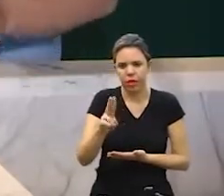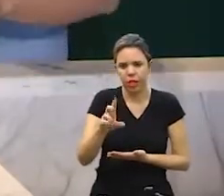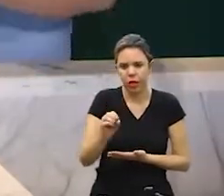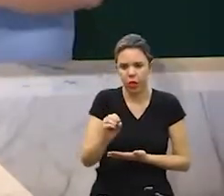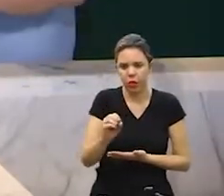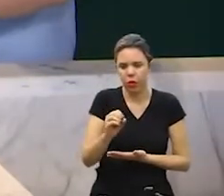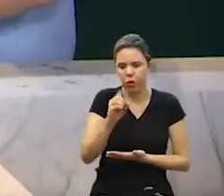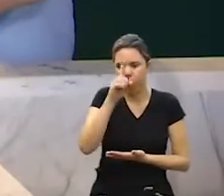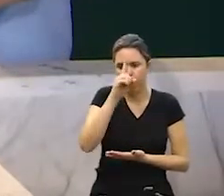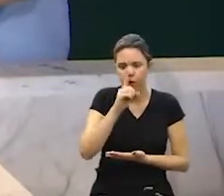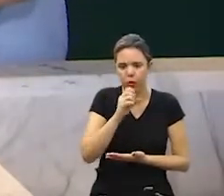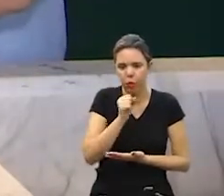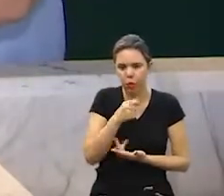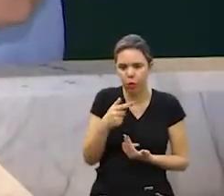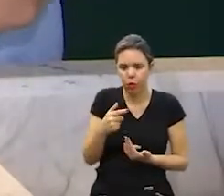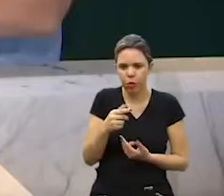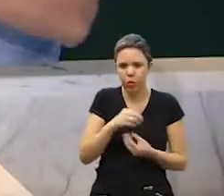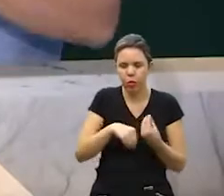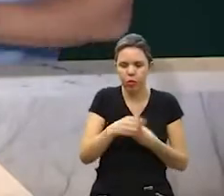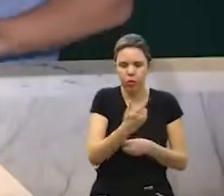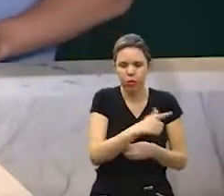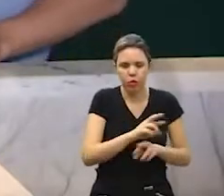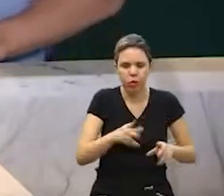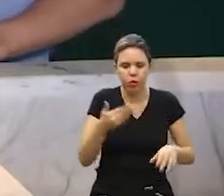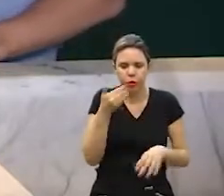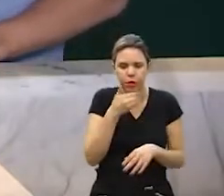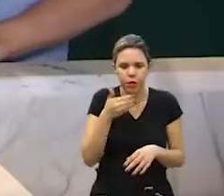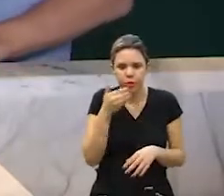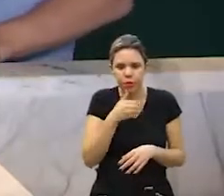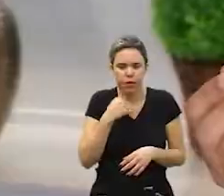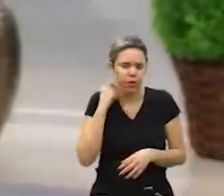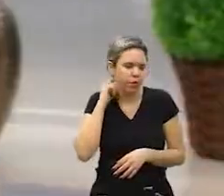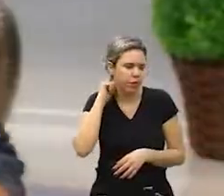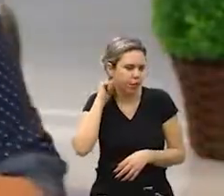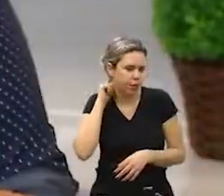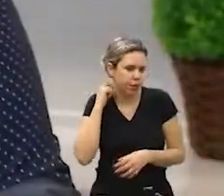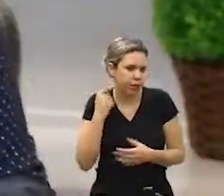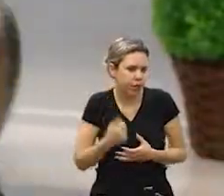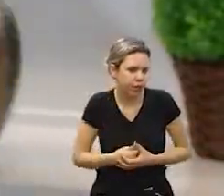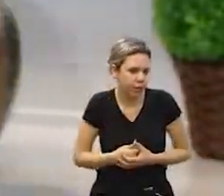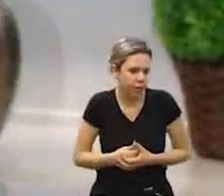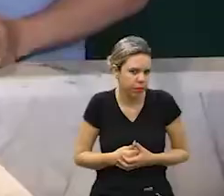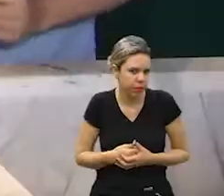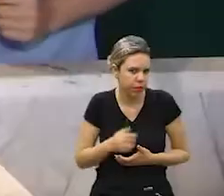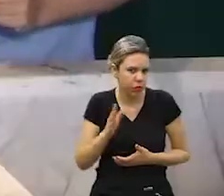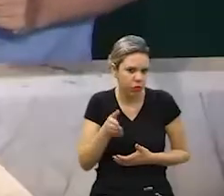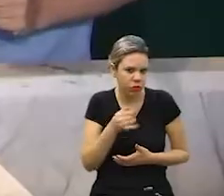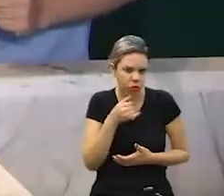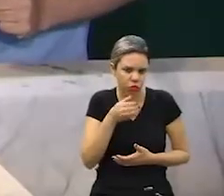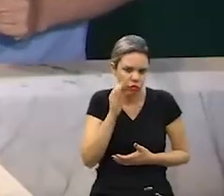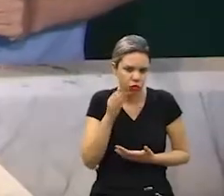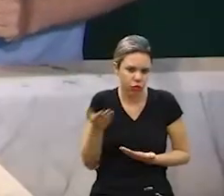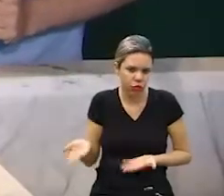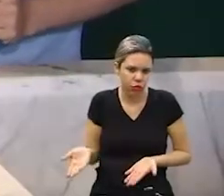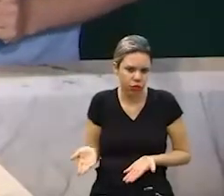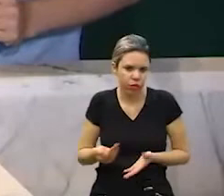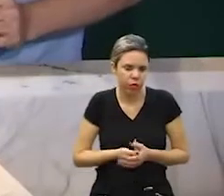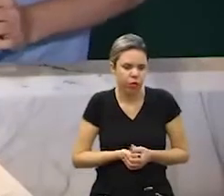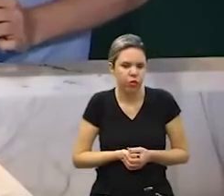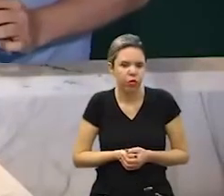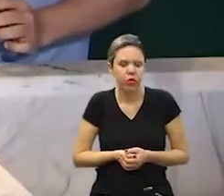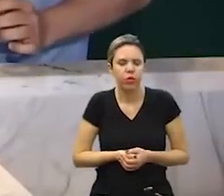cítrico, já que esse daqui também é um pouquinho cítrico, mas é mais adocicado. Mas é mais um pouquinho adocicado. Então já puxei aqui pro meu